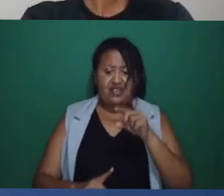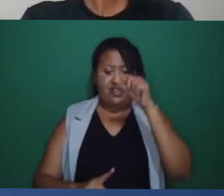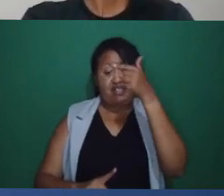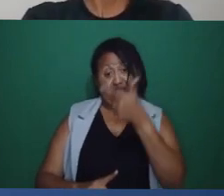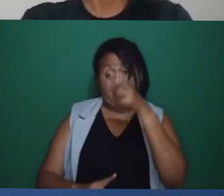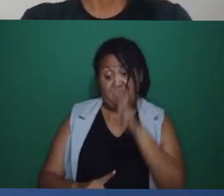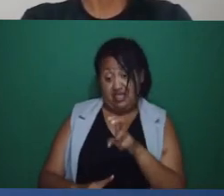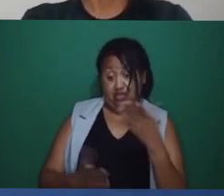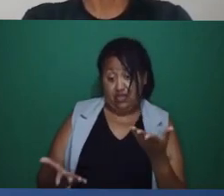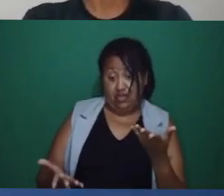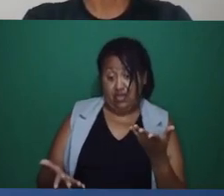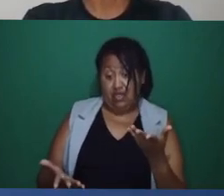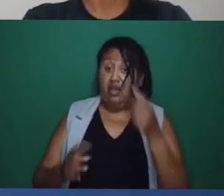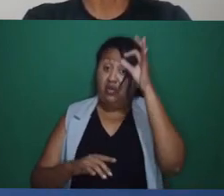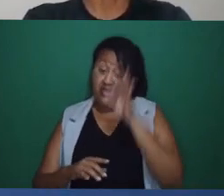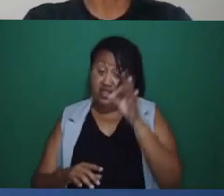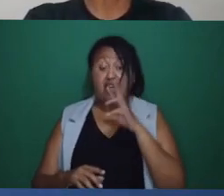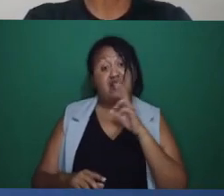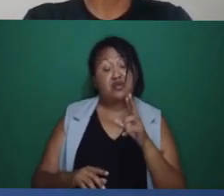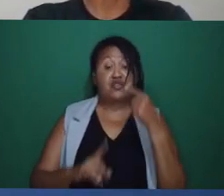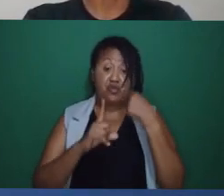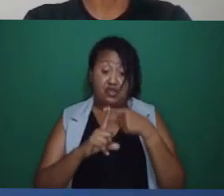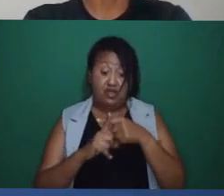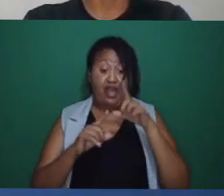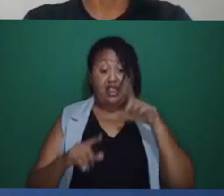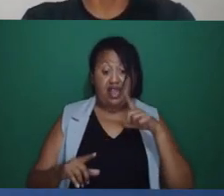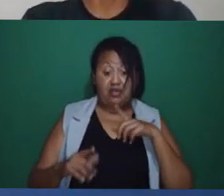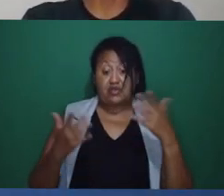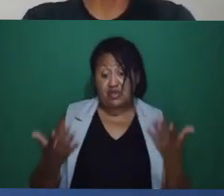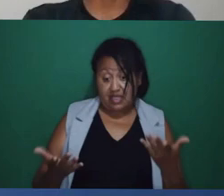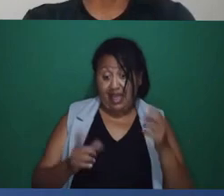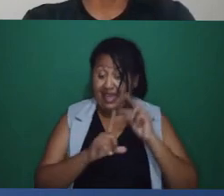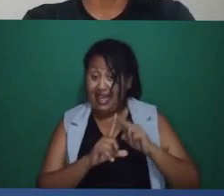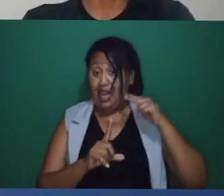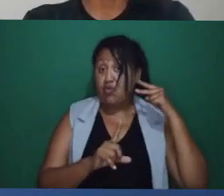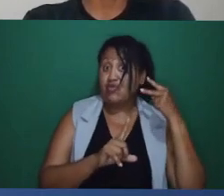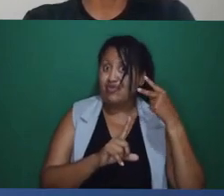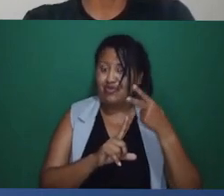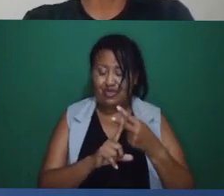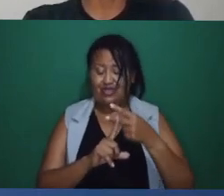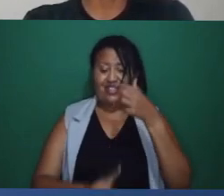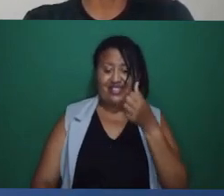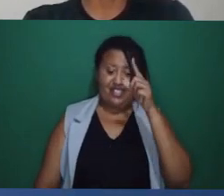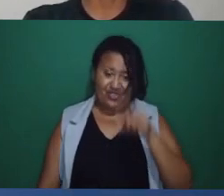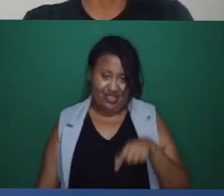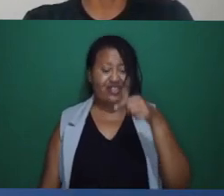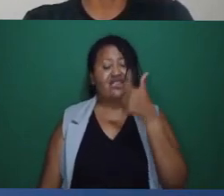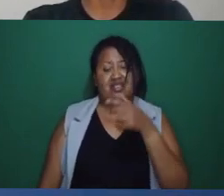né sendo assim como a resposta foi positiva nós temos aí Que aumentou em